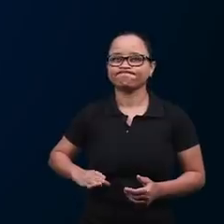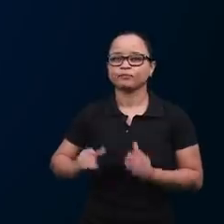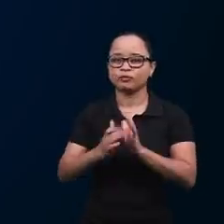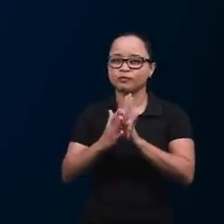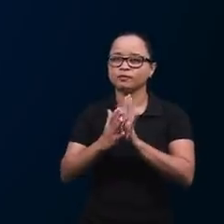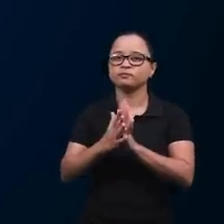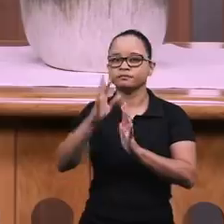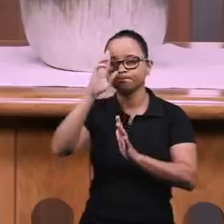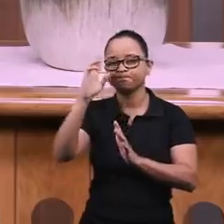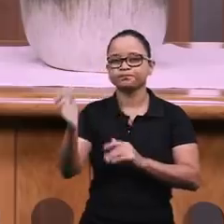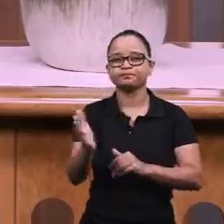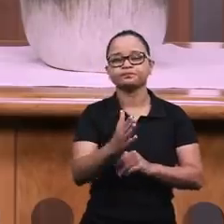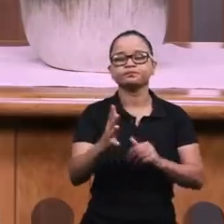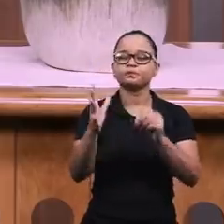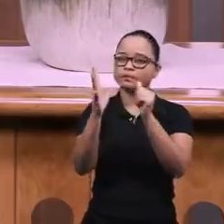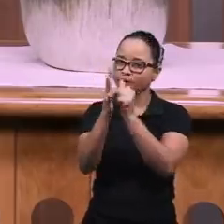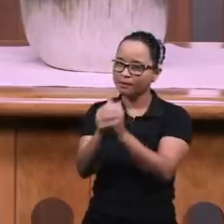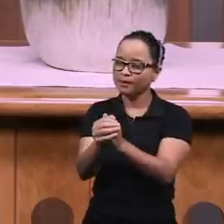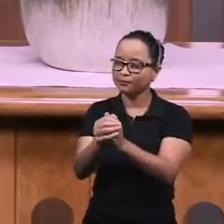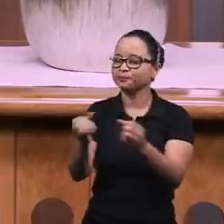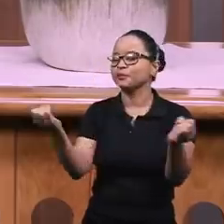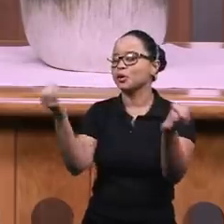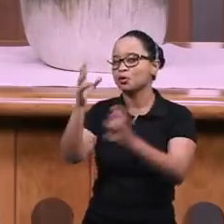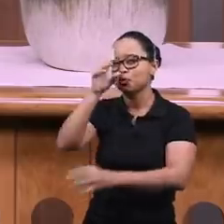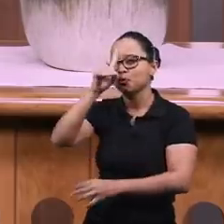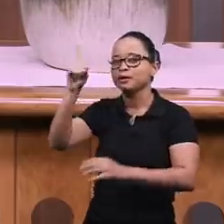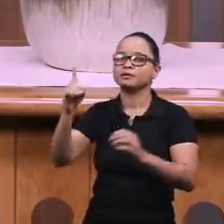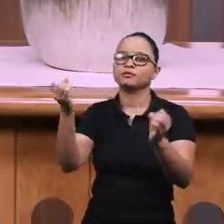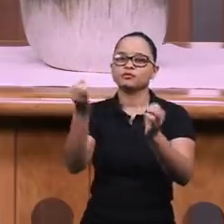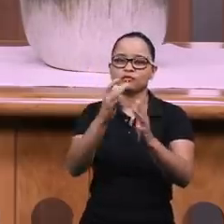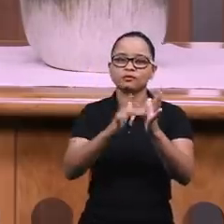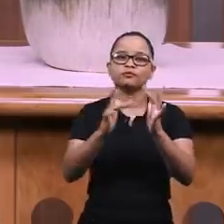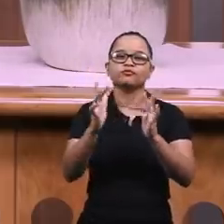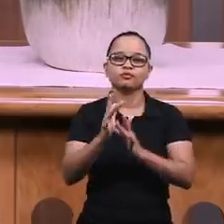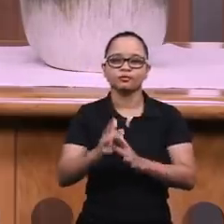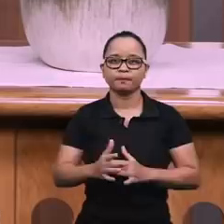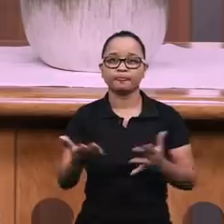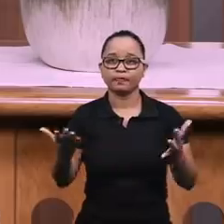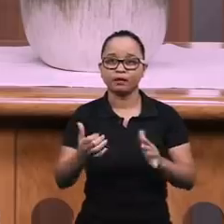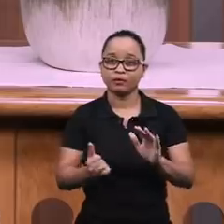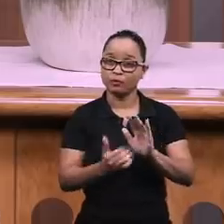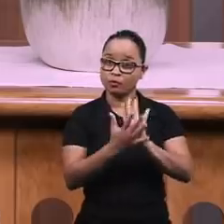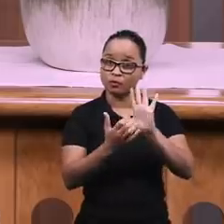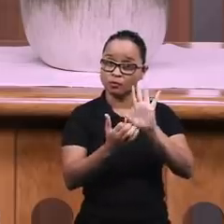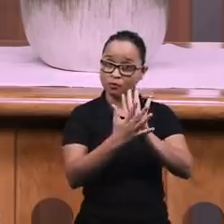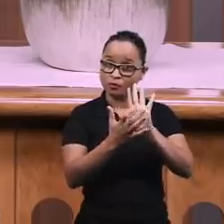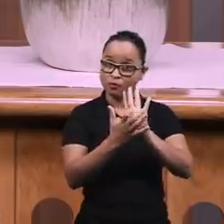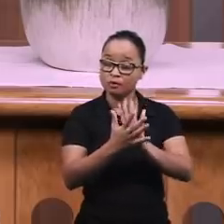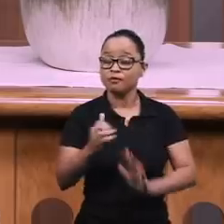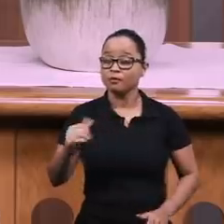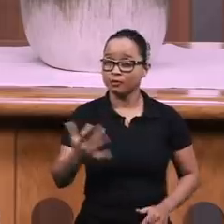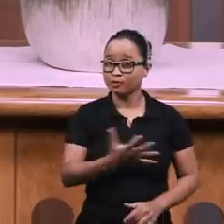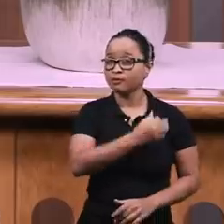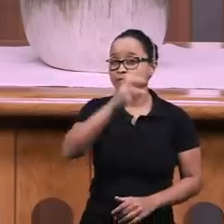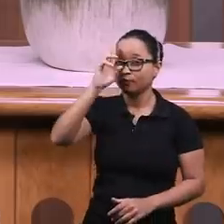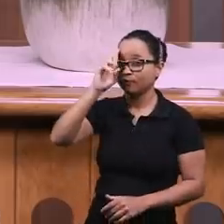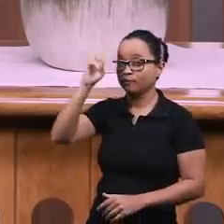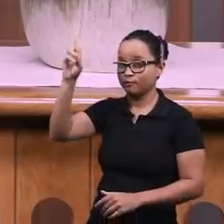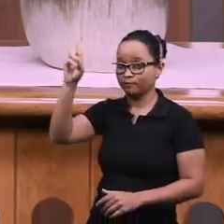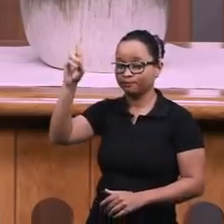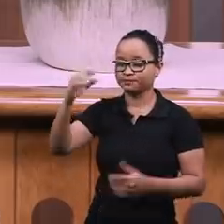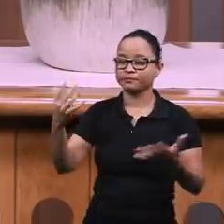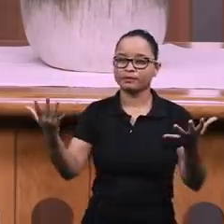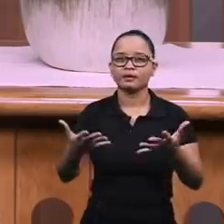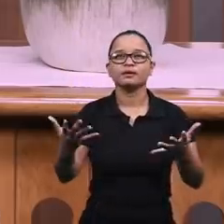código Cristo Amém glória a Deus glória a Jesus vamos cantar um louvor agora vamos adorar o Senhor